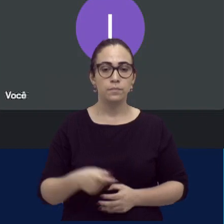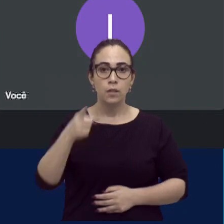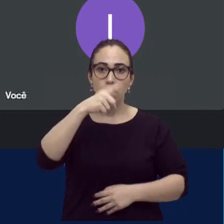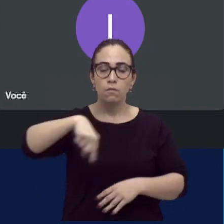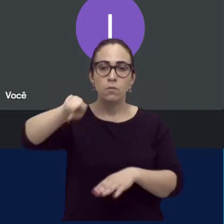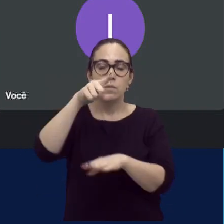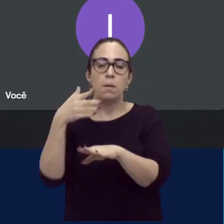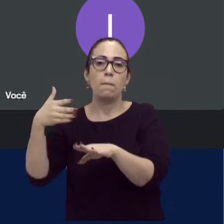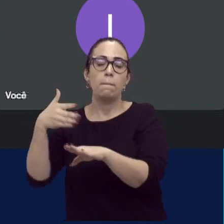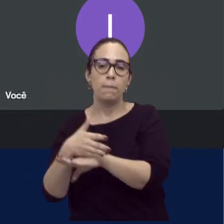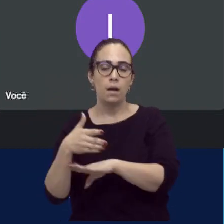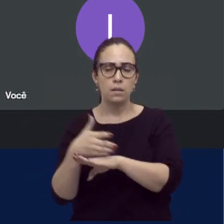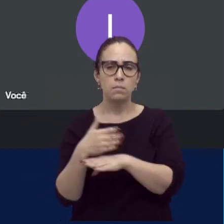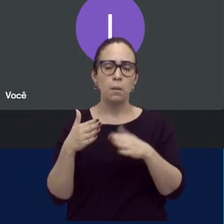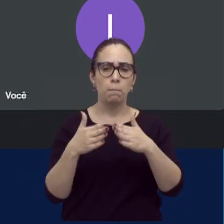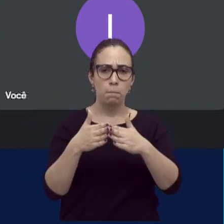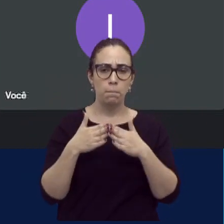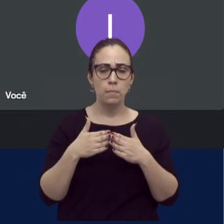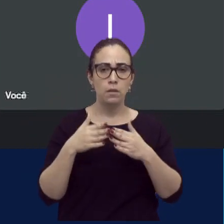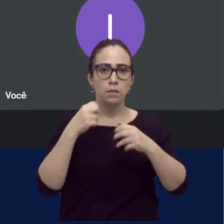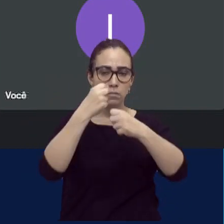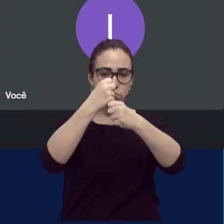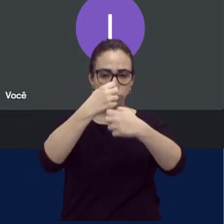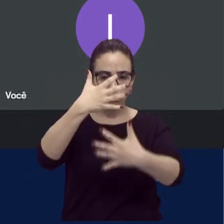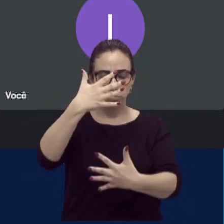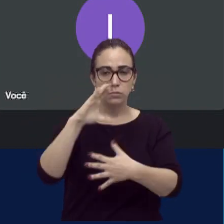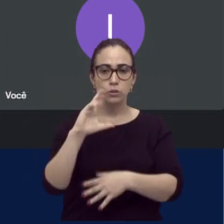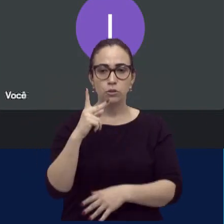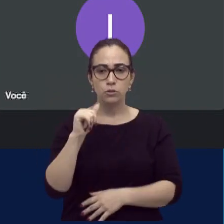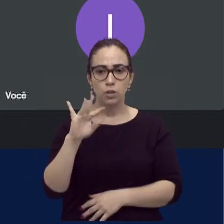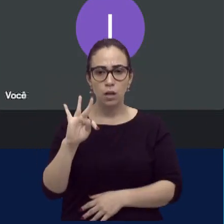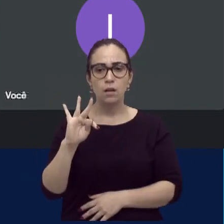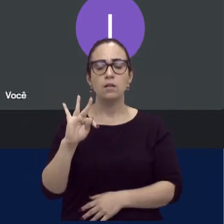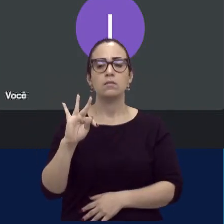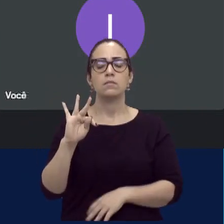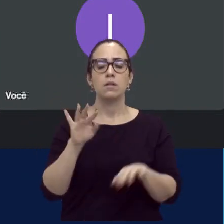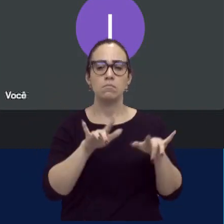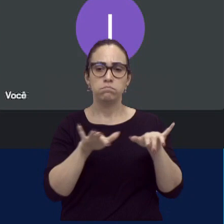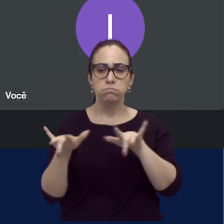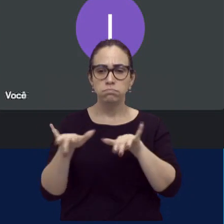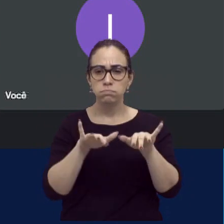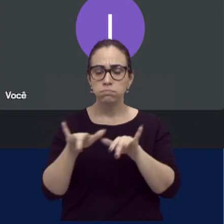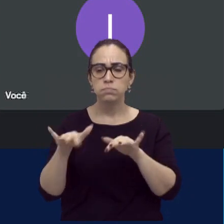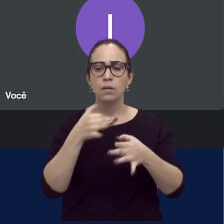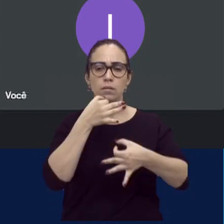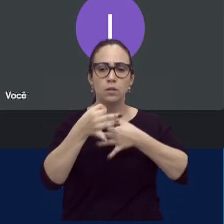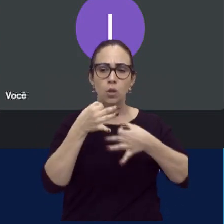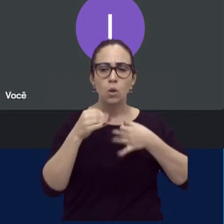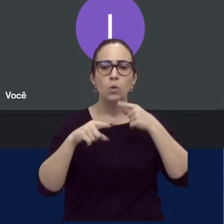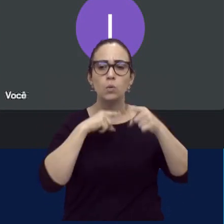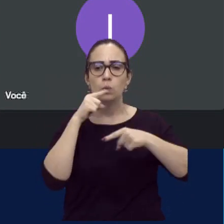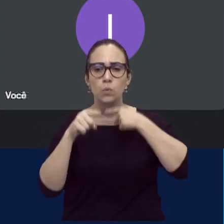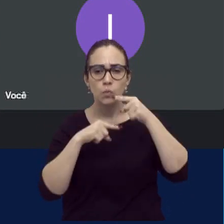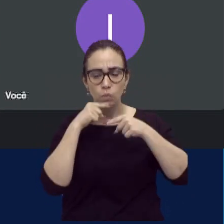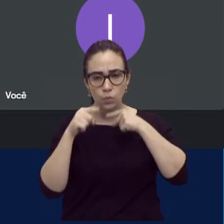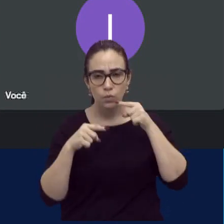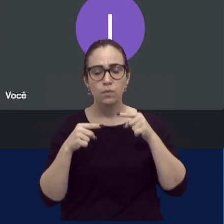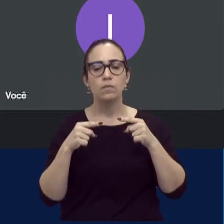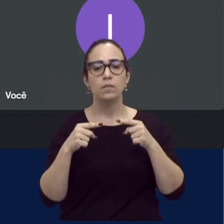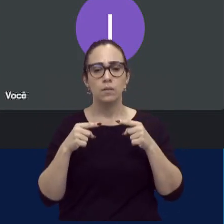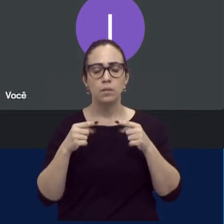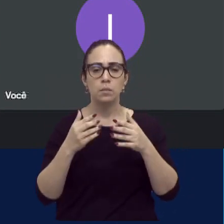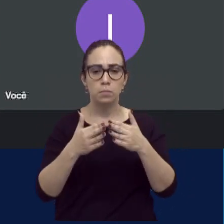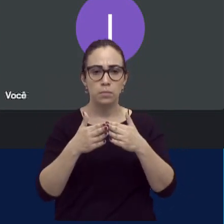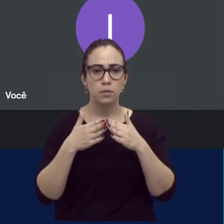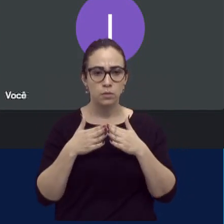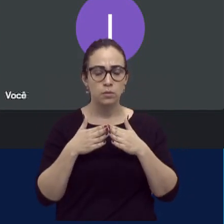participação, a gente pede que seja via chat, né, por escrito, então tanto comentários quanto dúvidas, que a gente